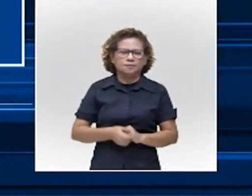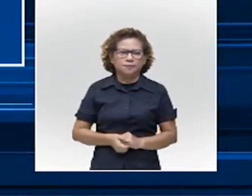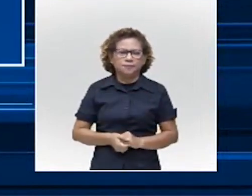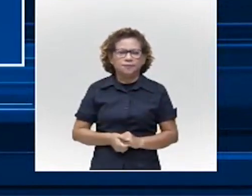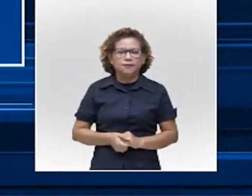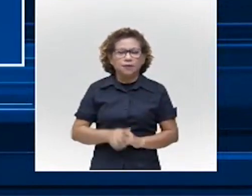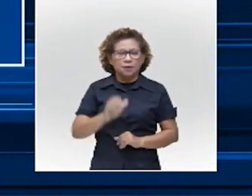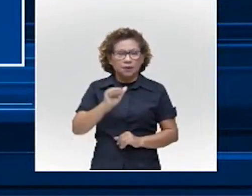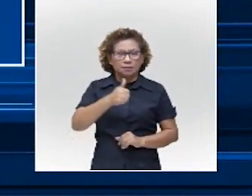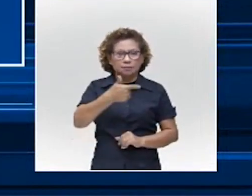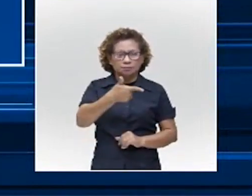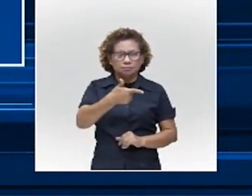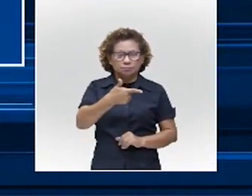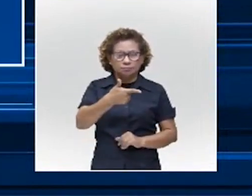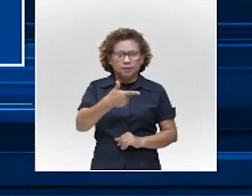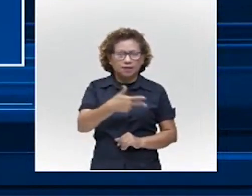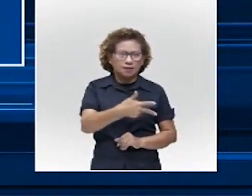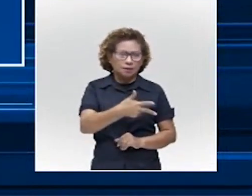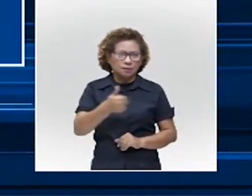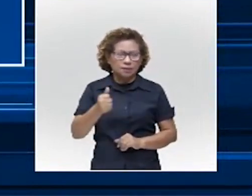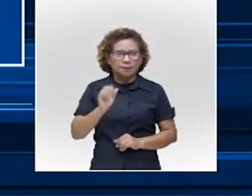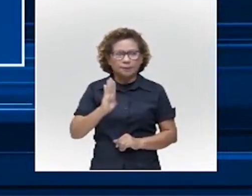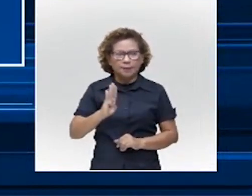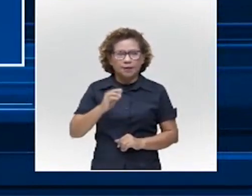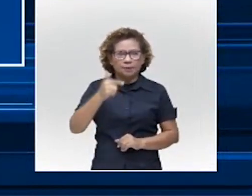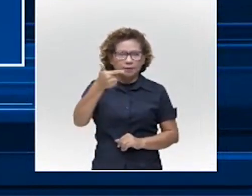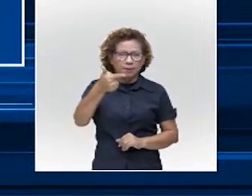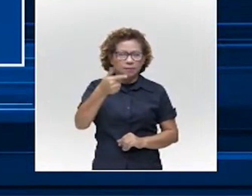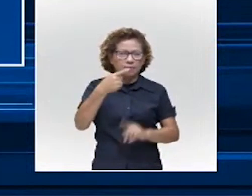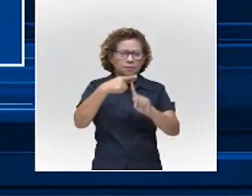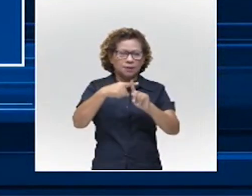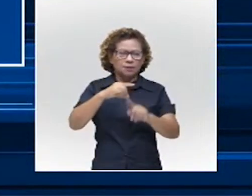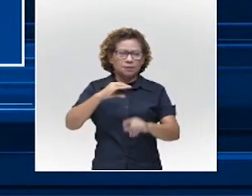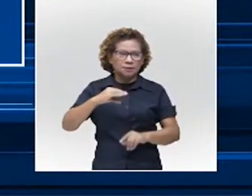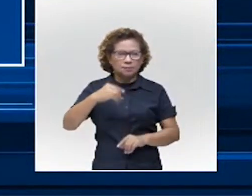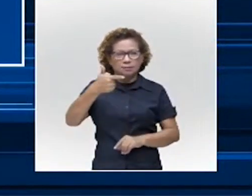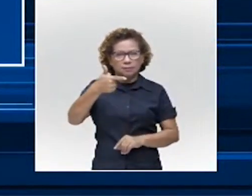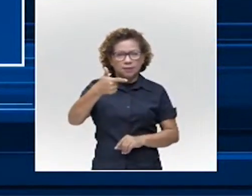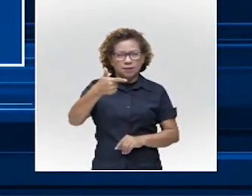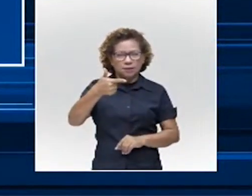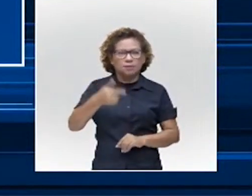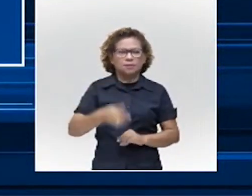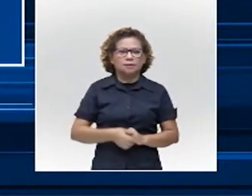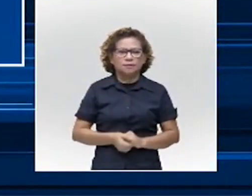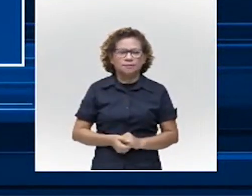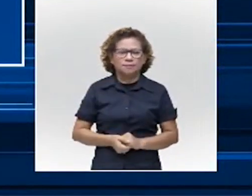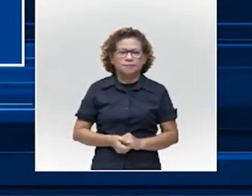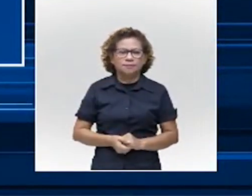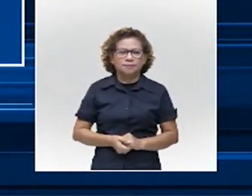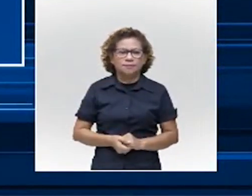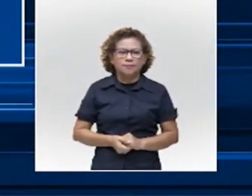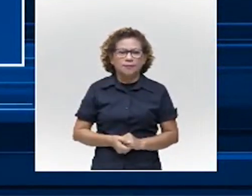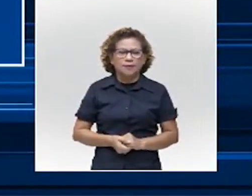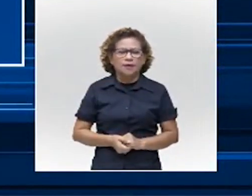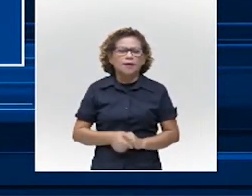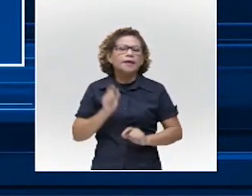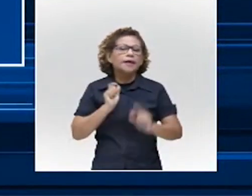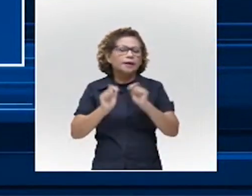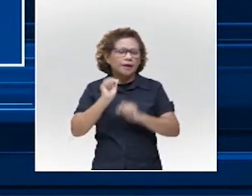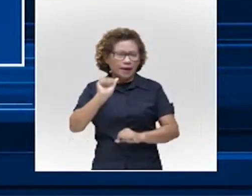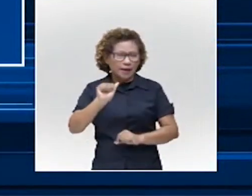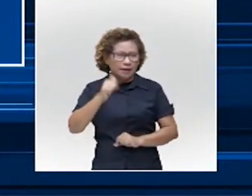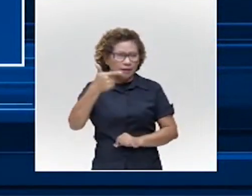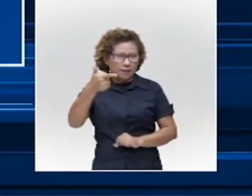quadrado é igual à soma dos quadrados dos catetos, onde, nesse caso, a hipotenusa vale